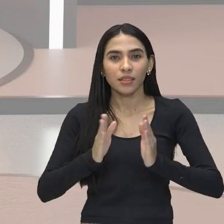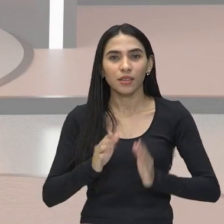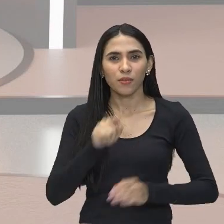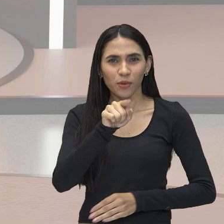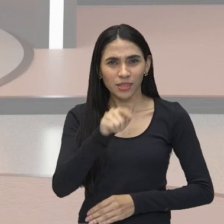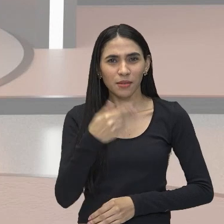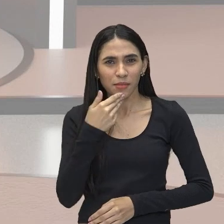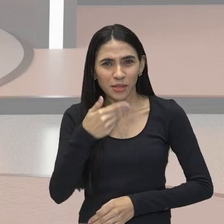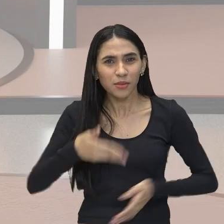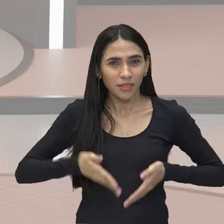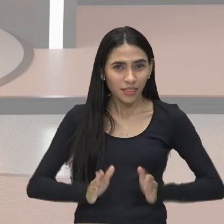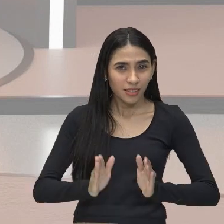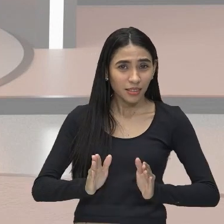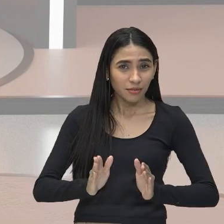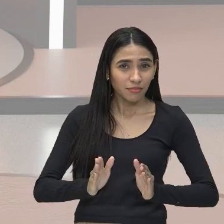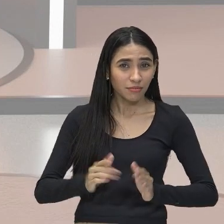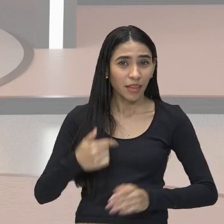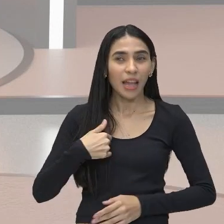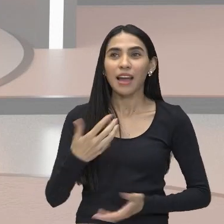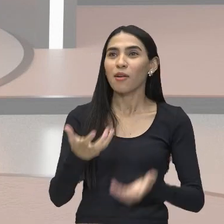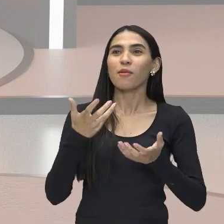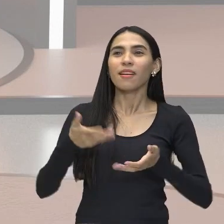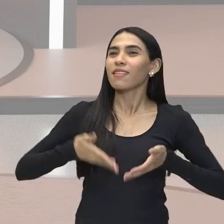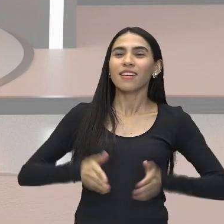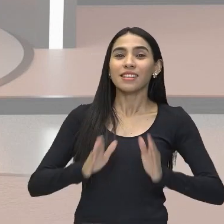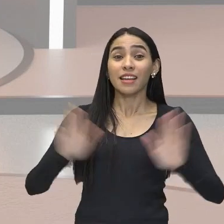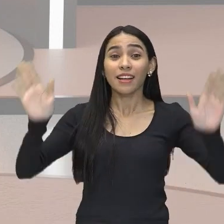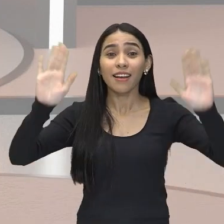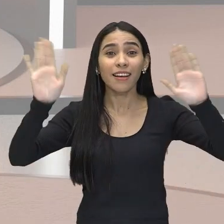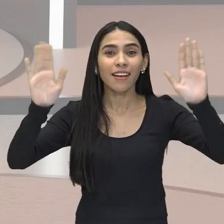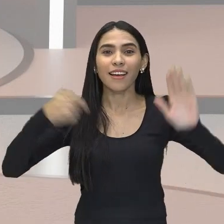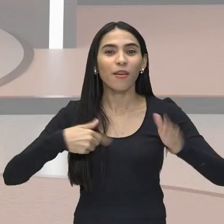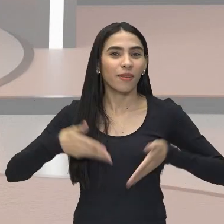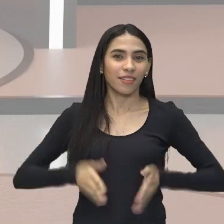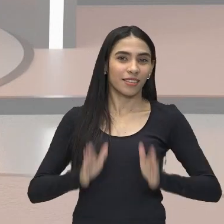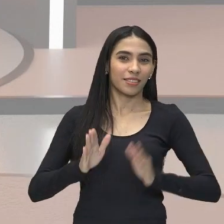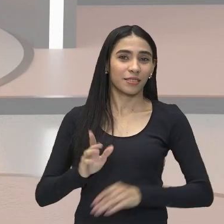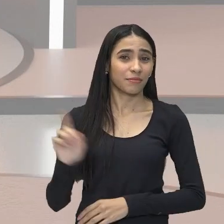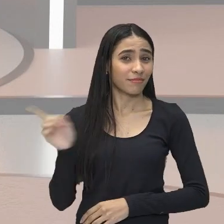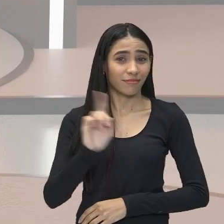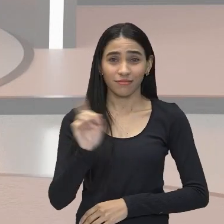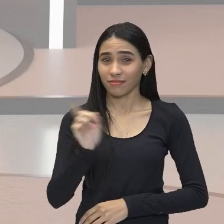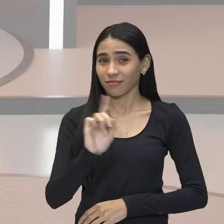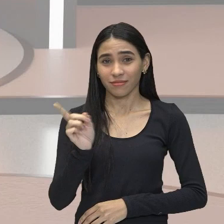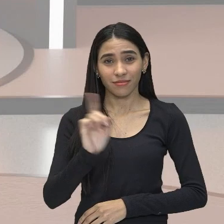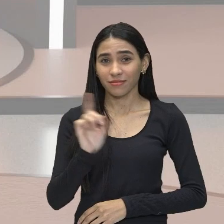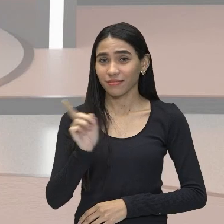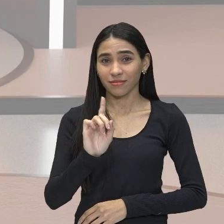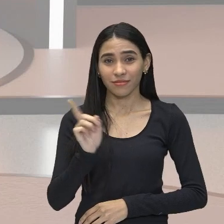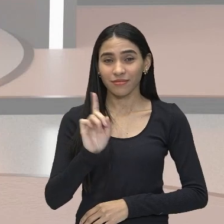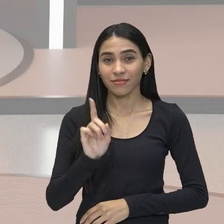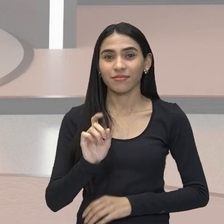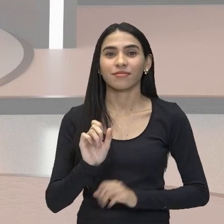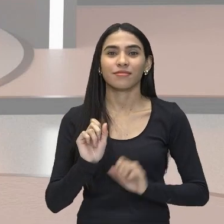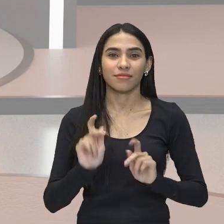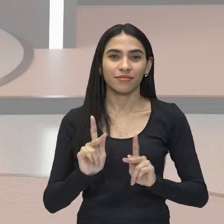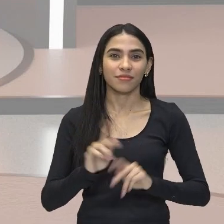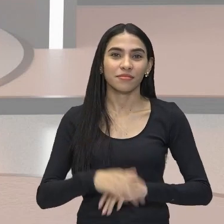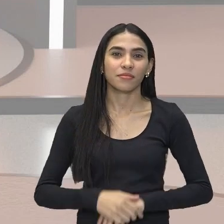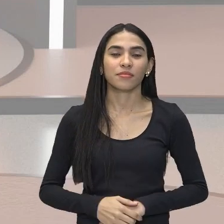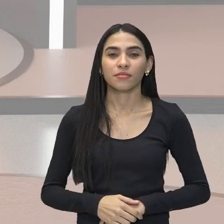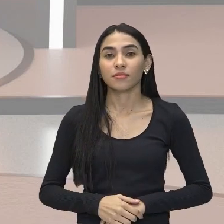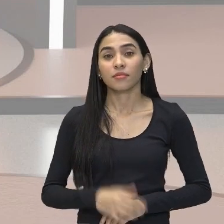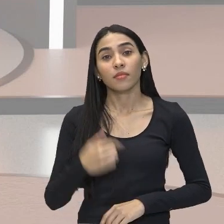nascer? Opa, eu quero nascer. Atenção, gente, eu quero nascer. Não foi assim que aconteceu, né? Não foi